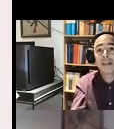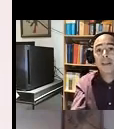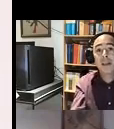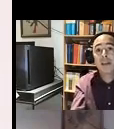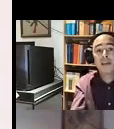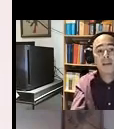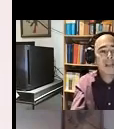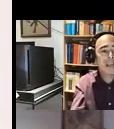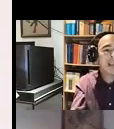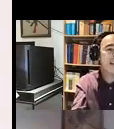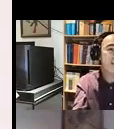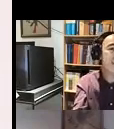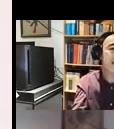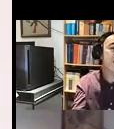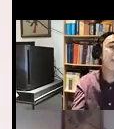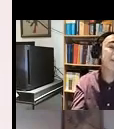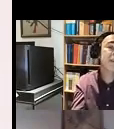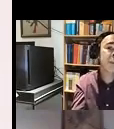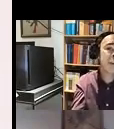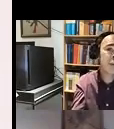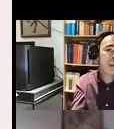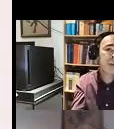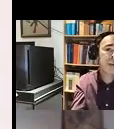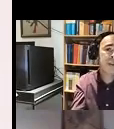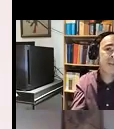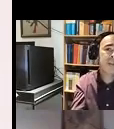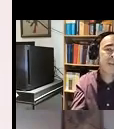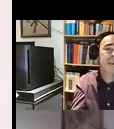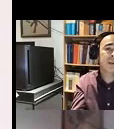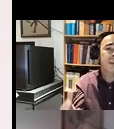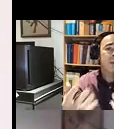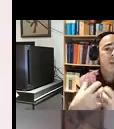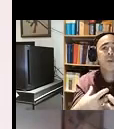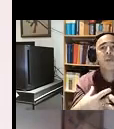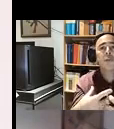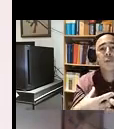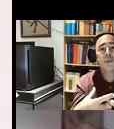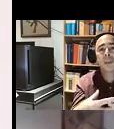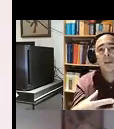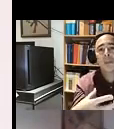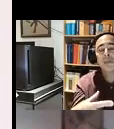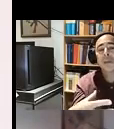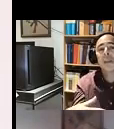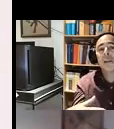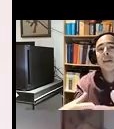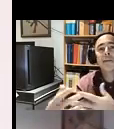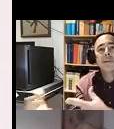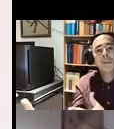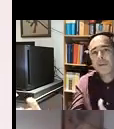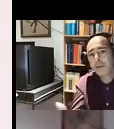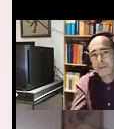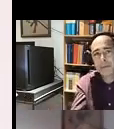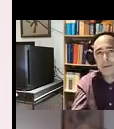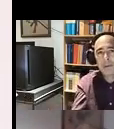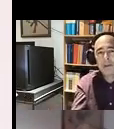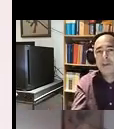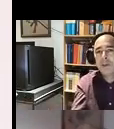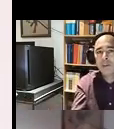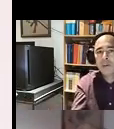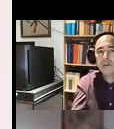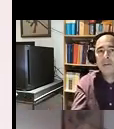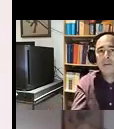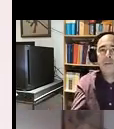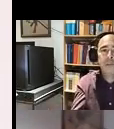e além de ali disse ele arranjos pagar bonificações pelas compras fazer seja pelo nosso próximo sumo pelos dinheiro Vinte por cento